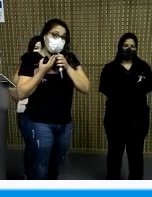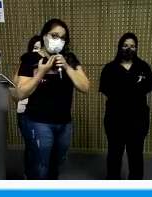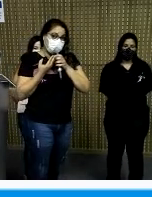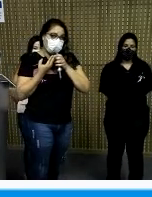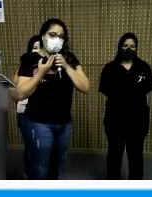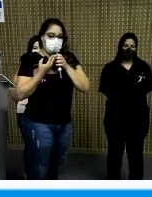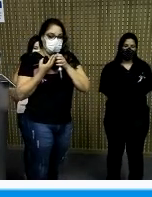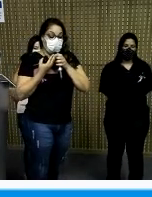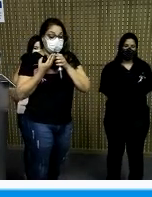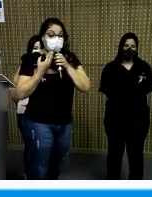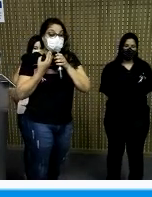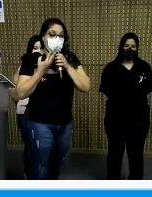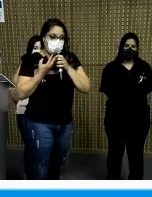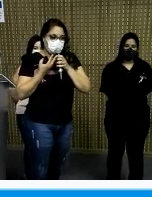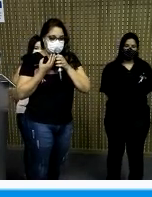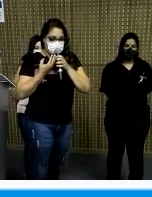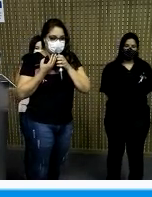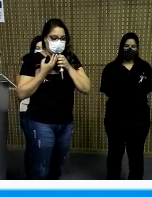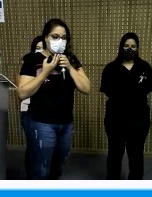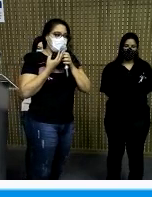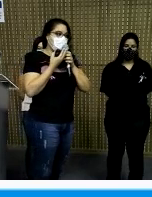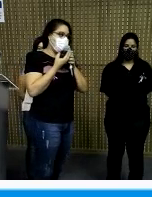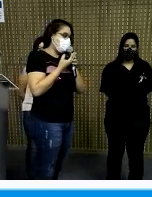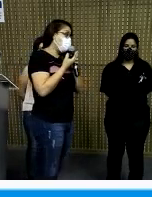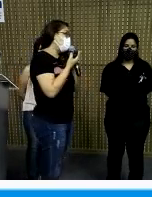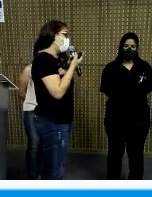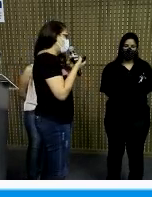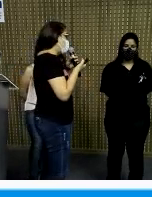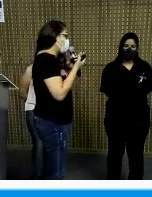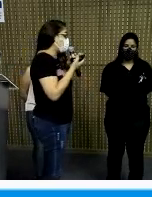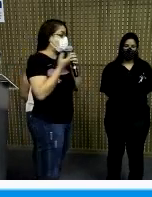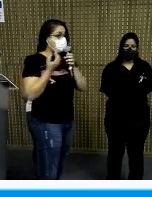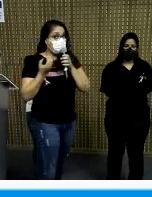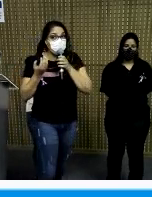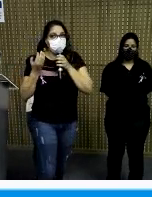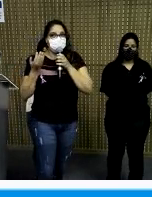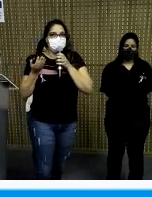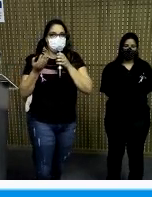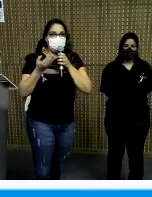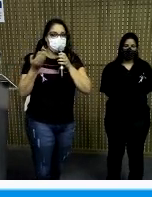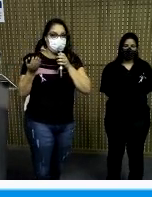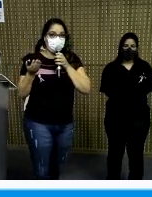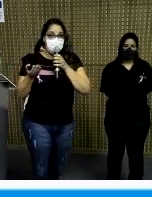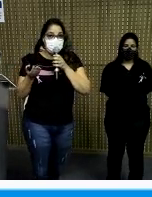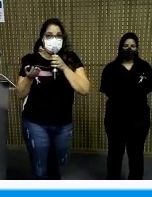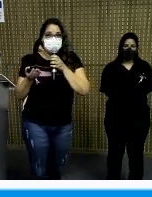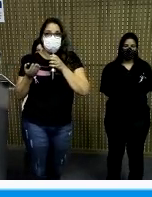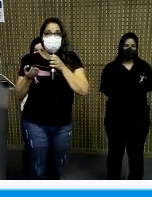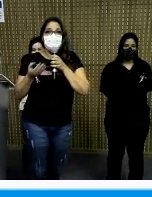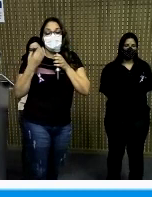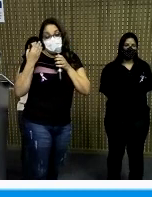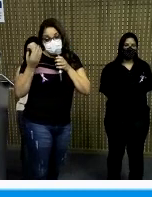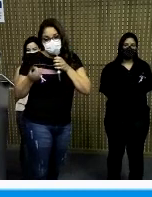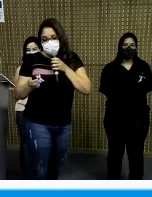com uma equipe só, né, quer dizer, na ausência do enfermeiro como a gente está agora, que está no período de férias,